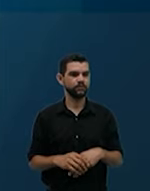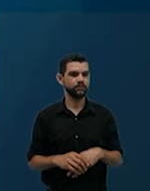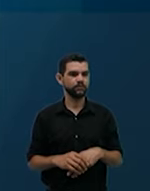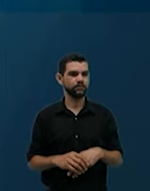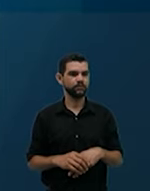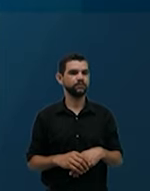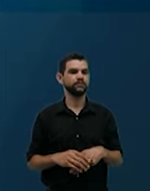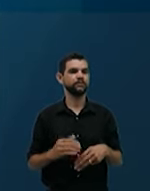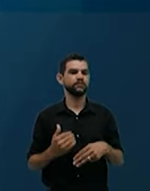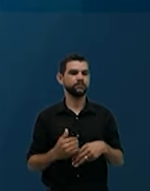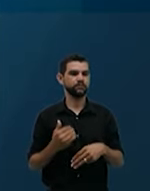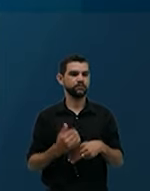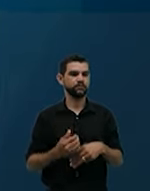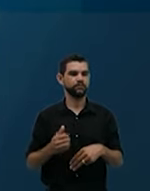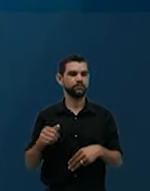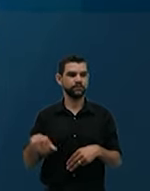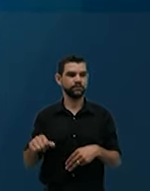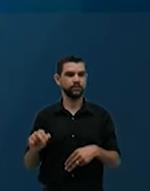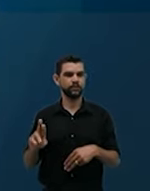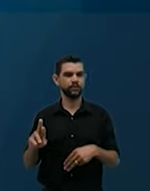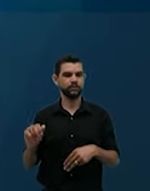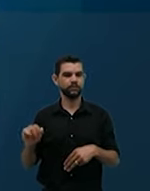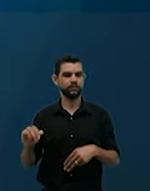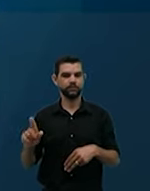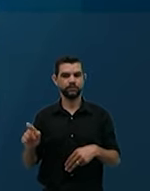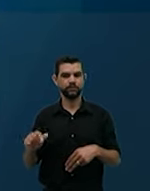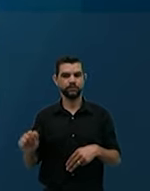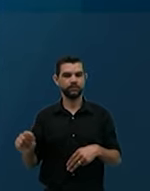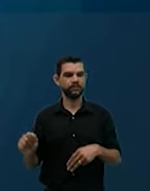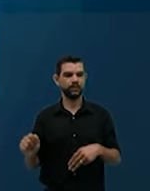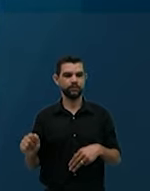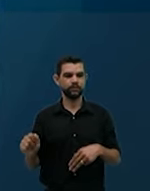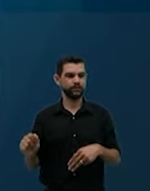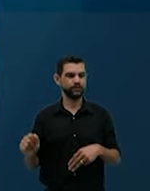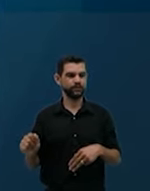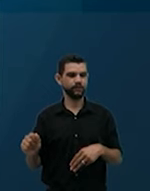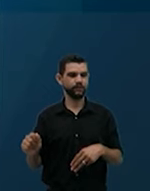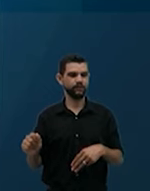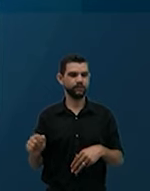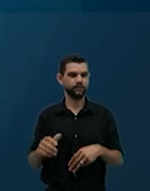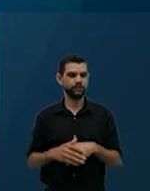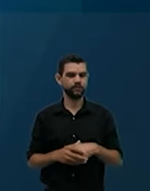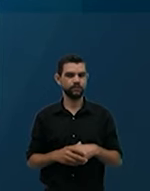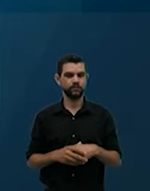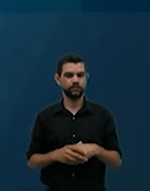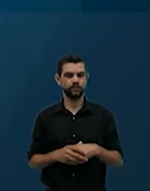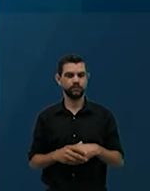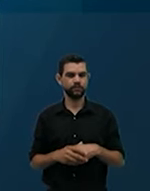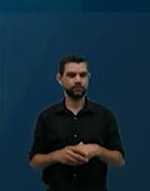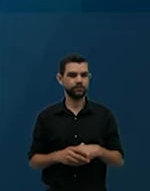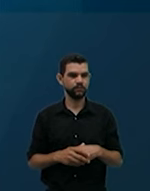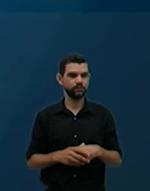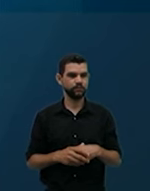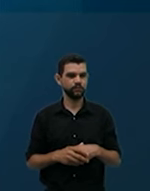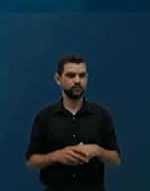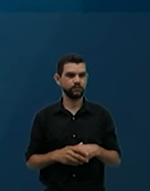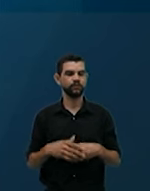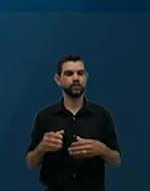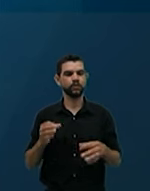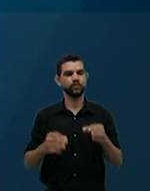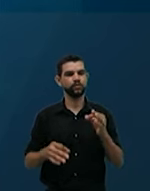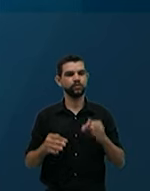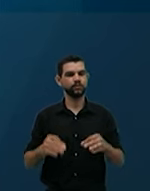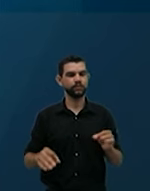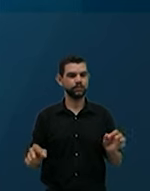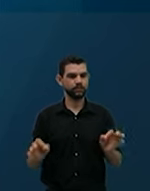Assis Moura e Benedito Gonçalves. Correto? Então, Está encerrado o julgamento? Pois não, né? Claro. Mas eu estou